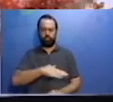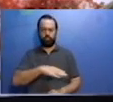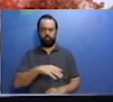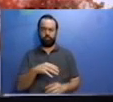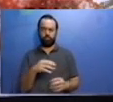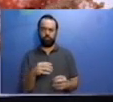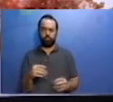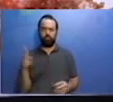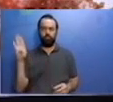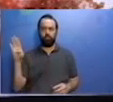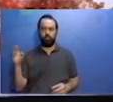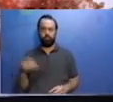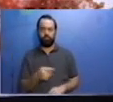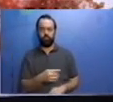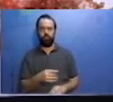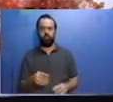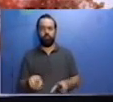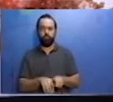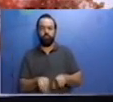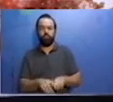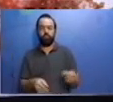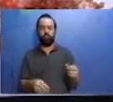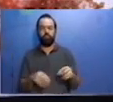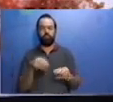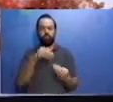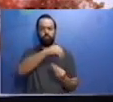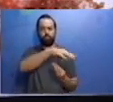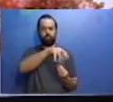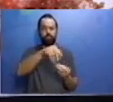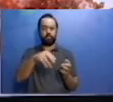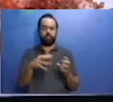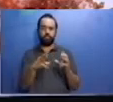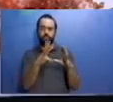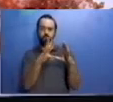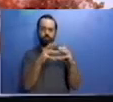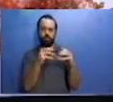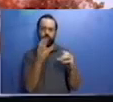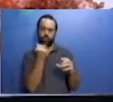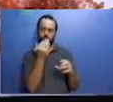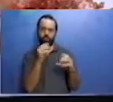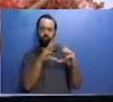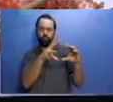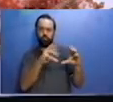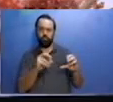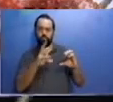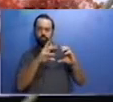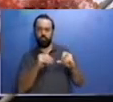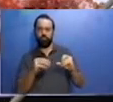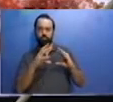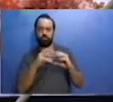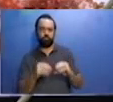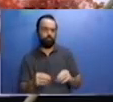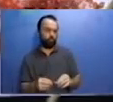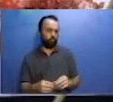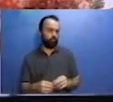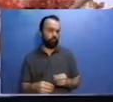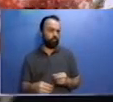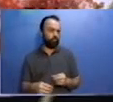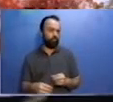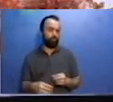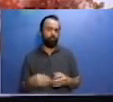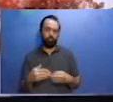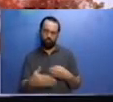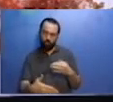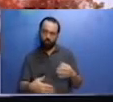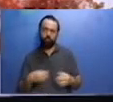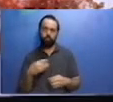e fungos são responsáveis por esse processo. Aqui nós temos um solo com galhos, com folhas. Com o